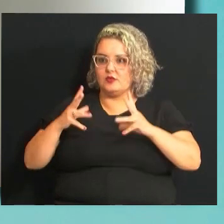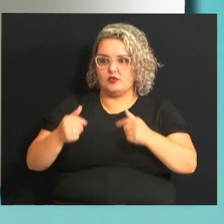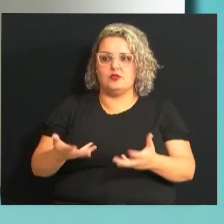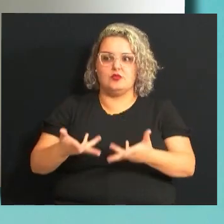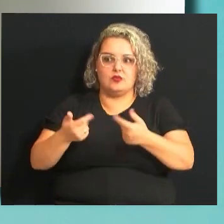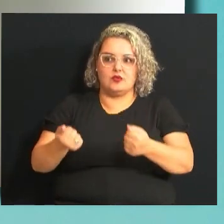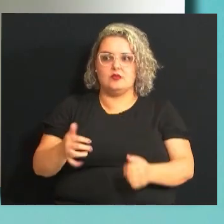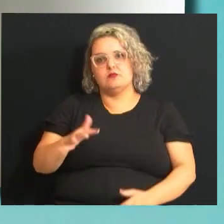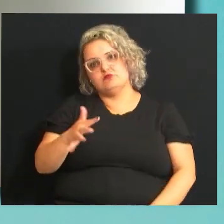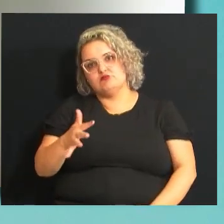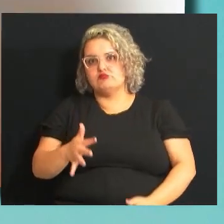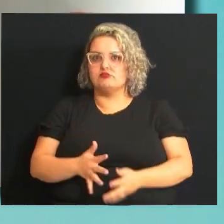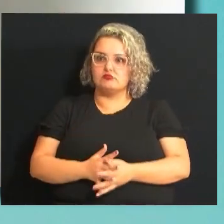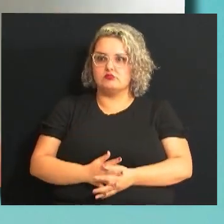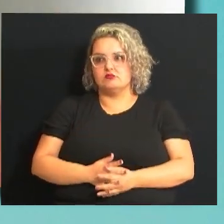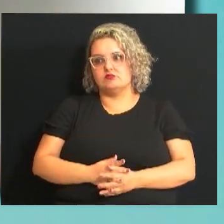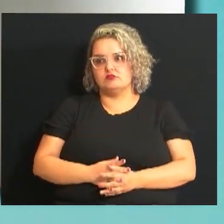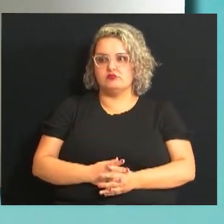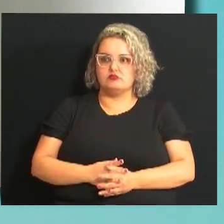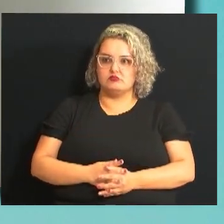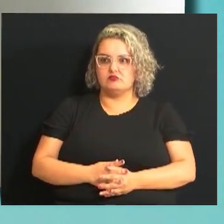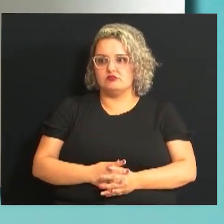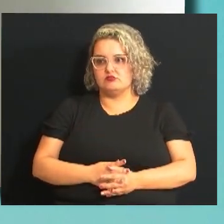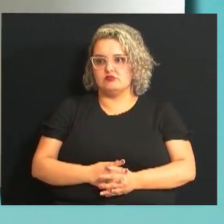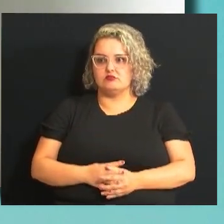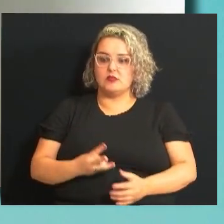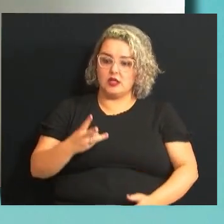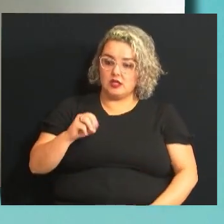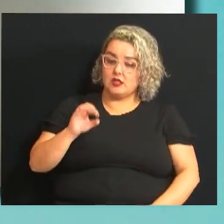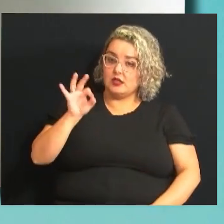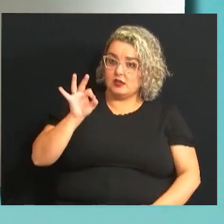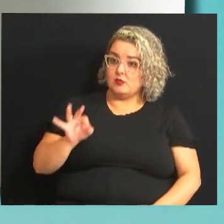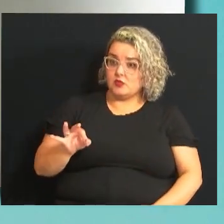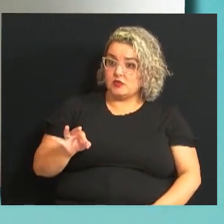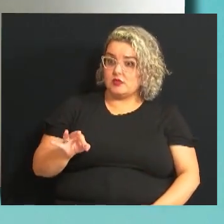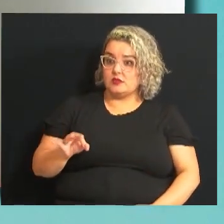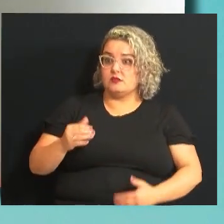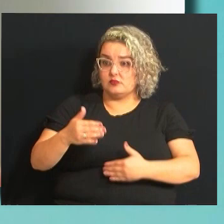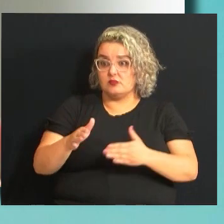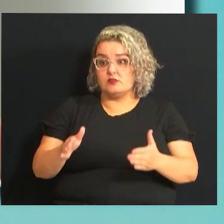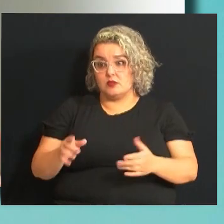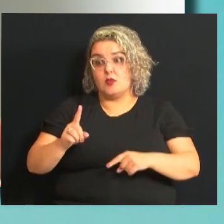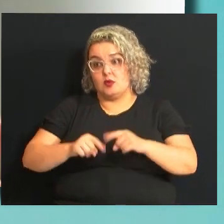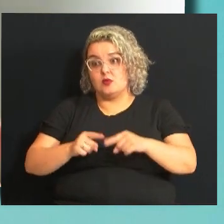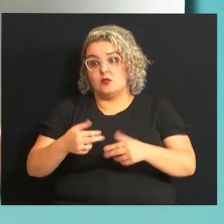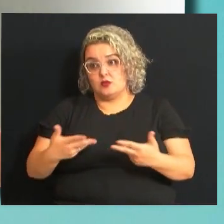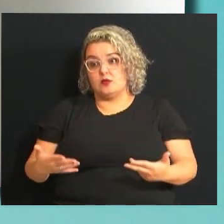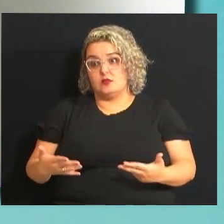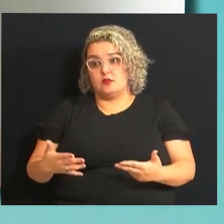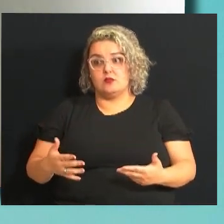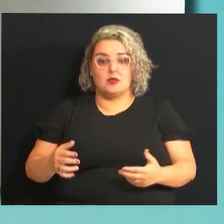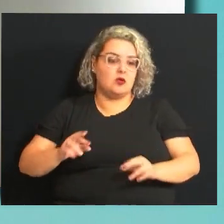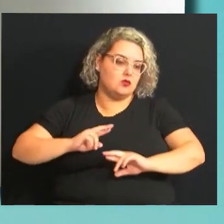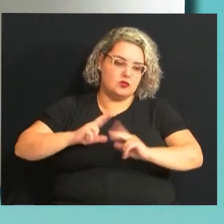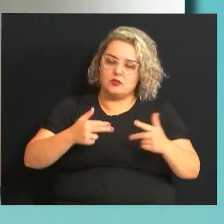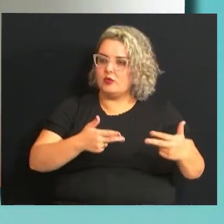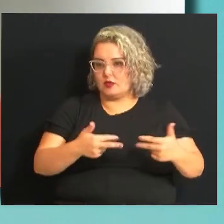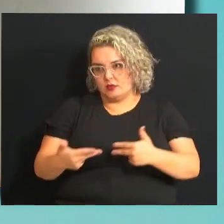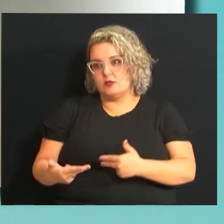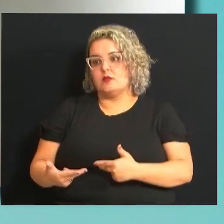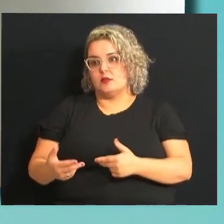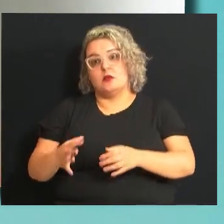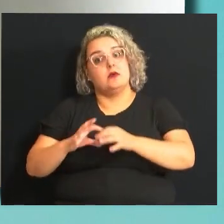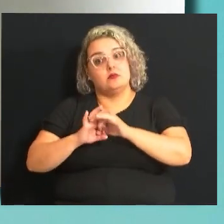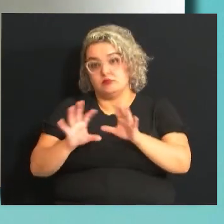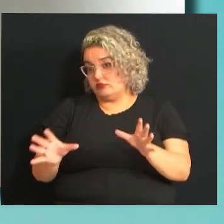colheita, é, perfeito para consumo, tudo incrível. E em torno de é, 30% da